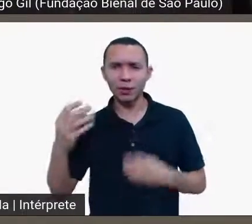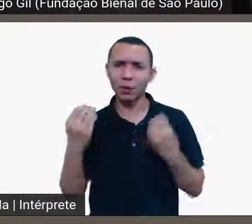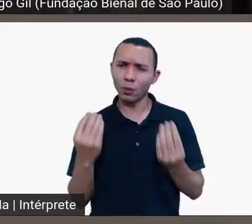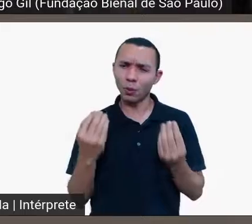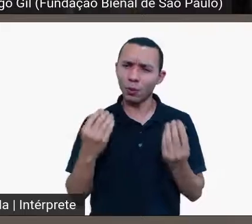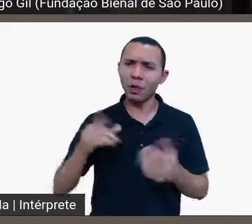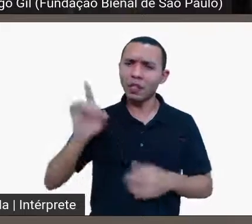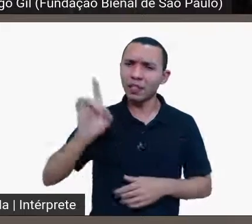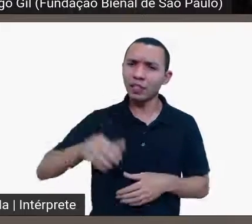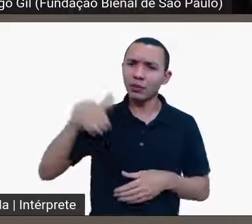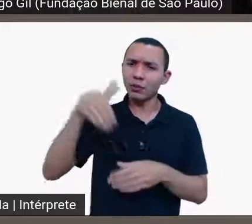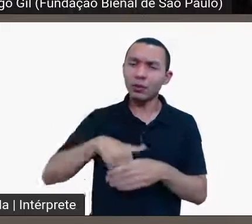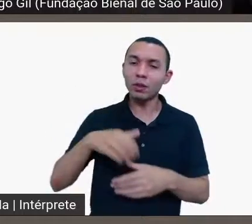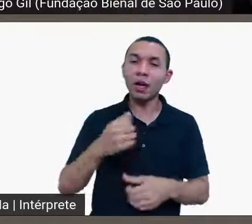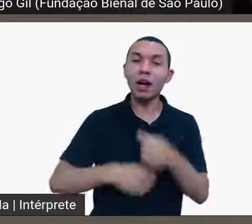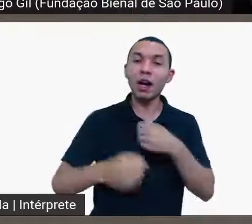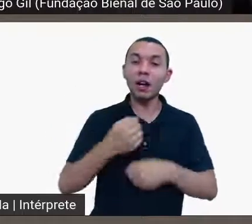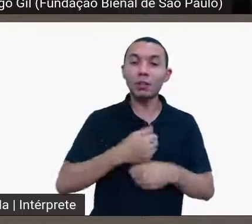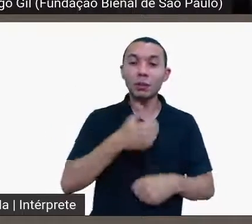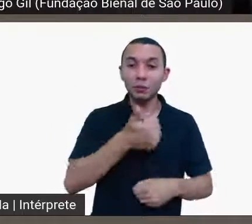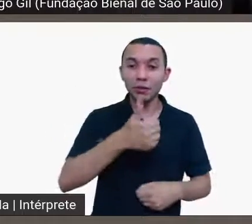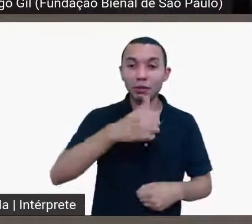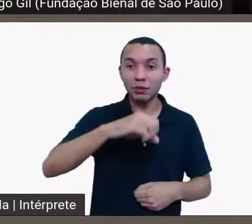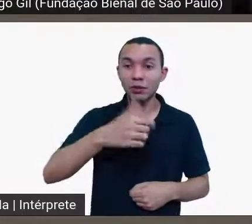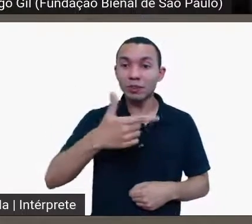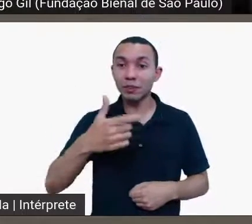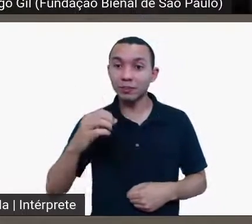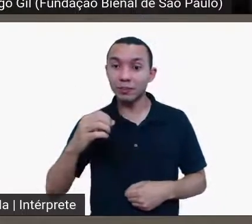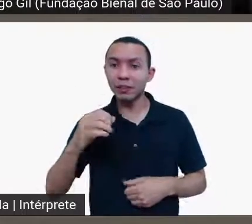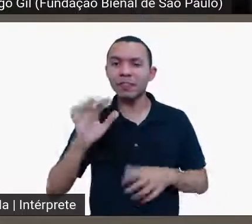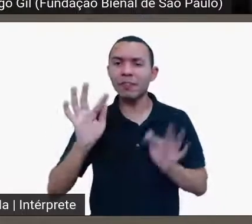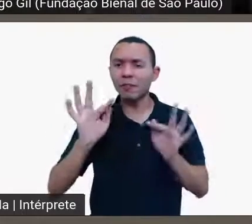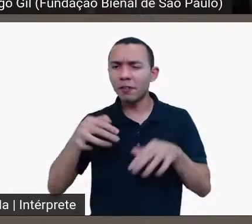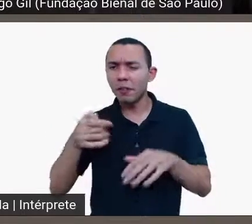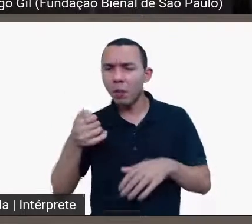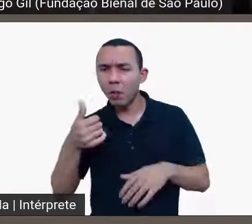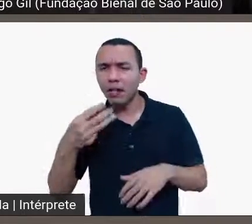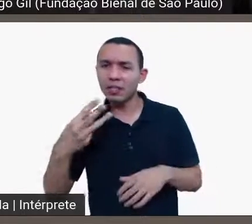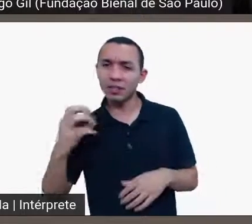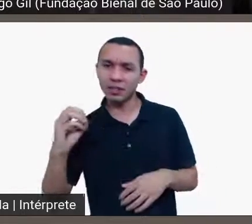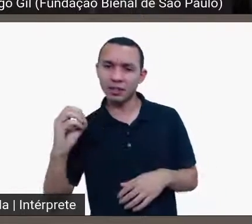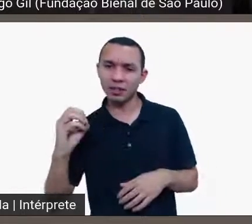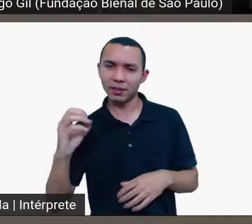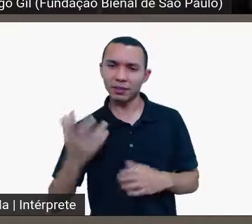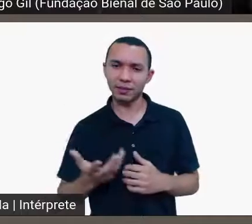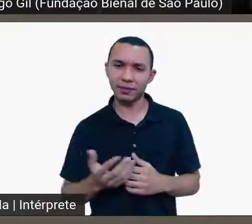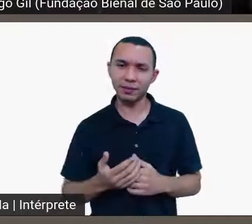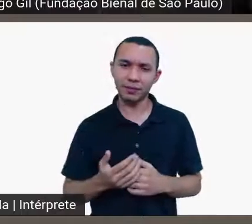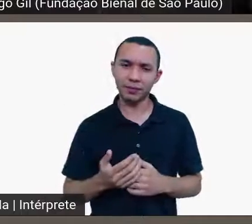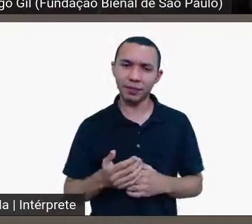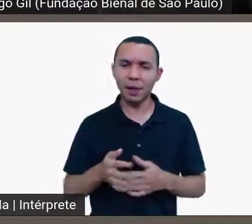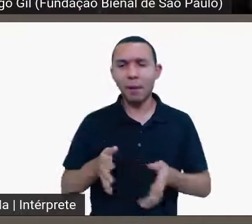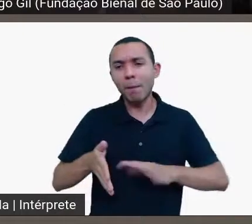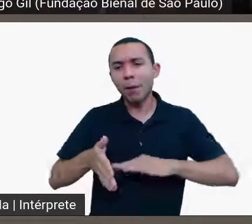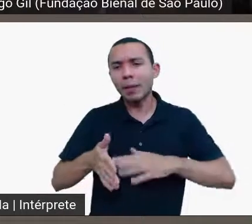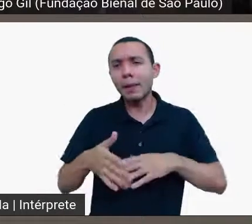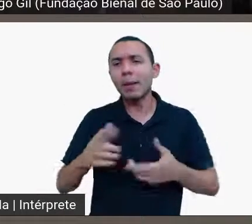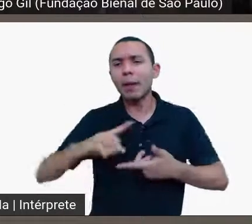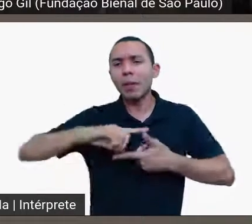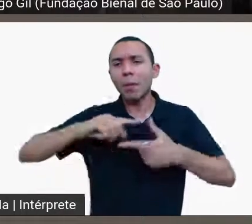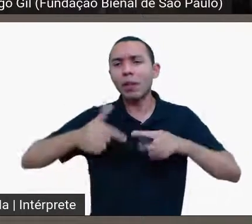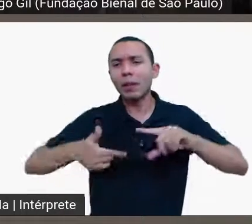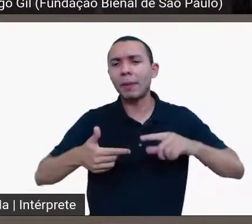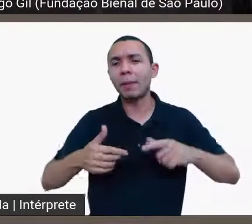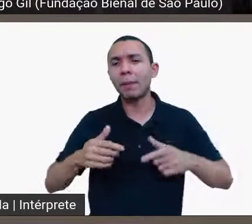da mulher é dos anos 20, final dos anos 20 para 30. Então, modernidade, para quem, né? Aquelas coisas